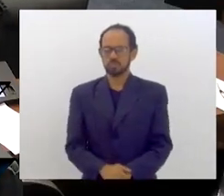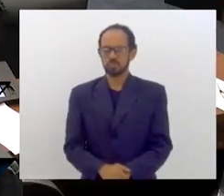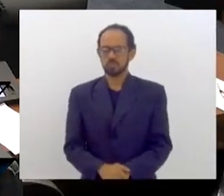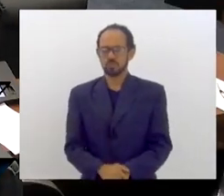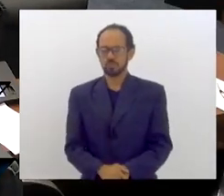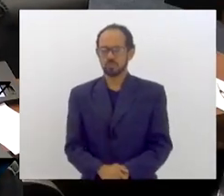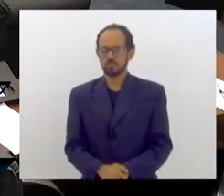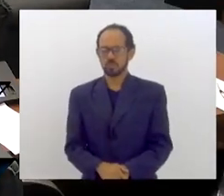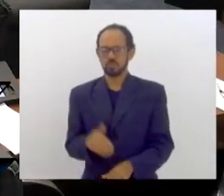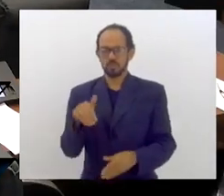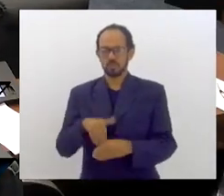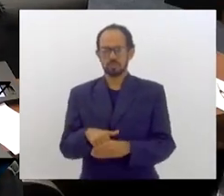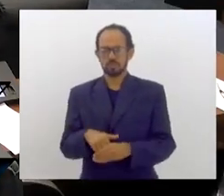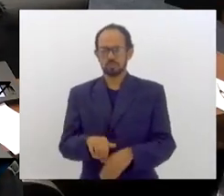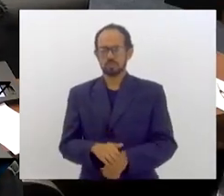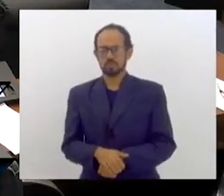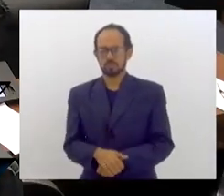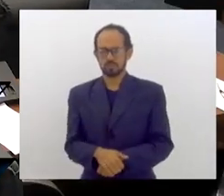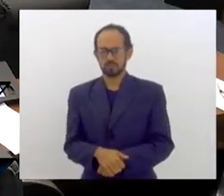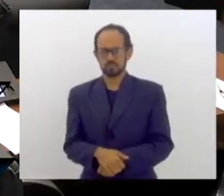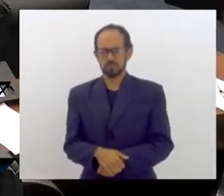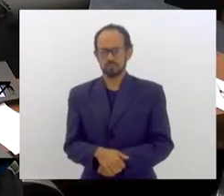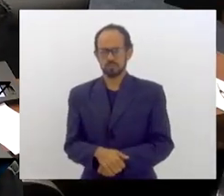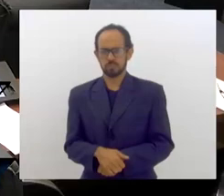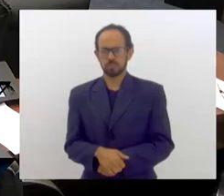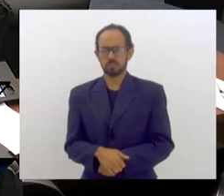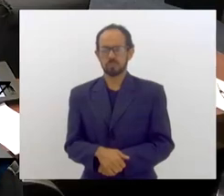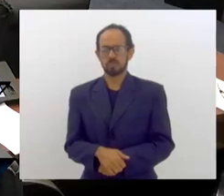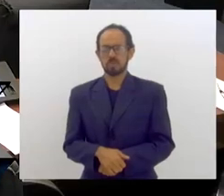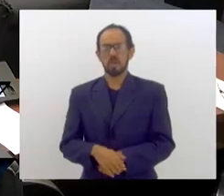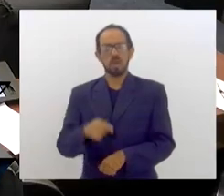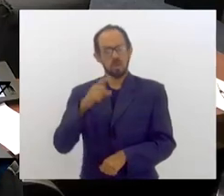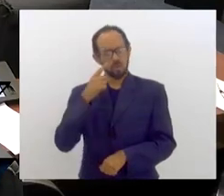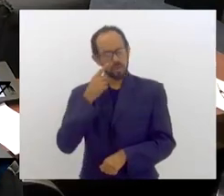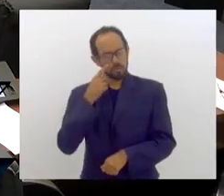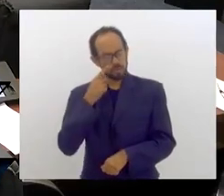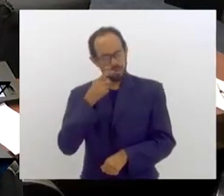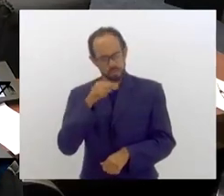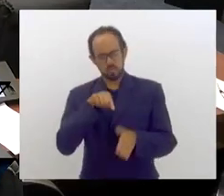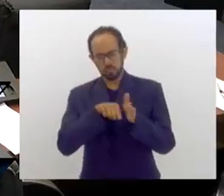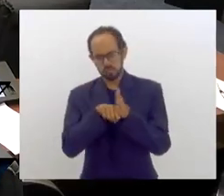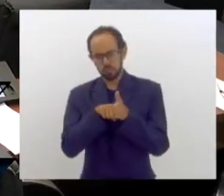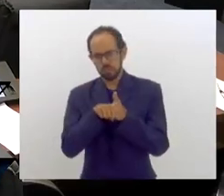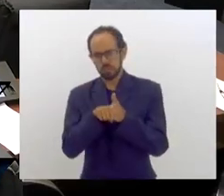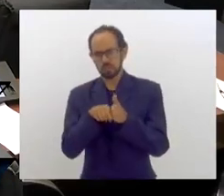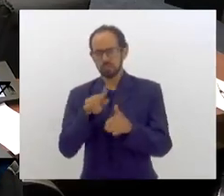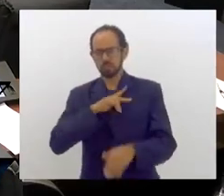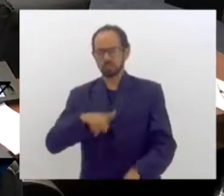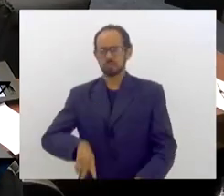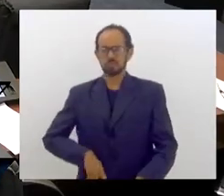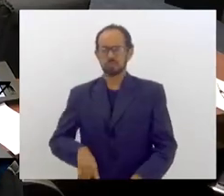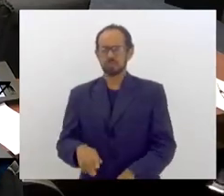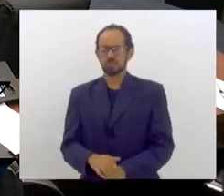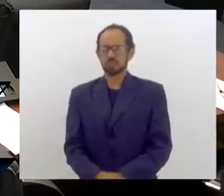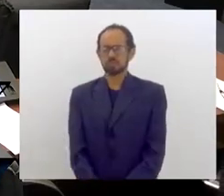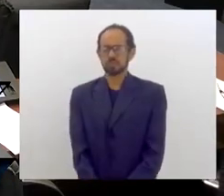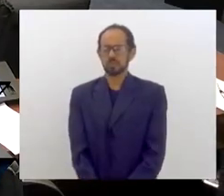votação. Verificação, presidente. Verificação, senhor presidente. Verificação. Verificação.